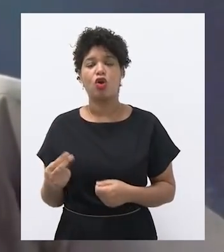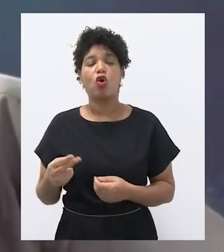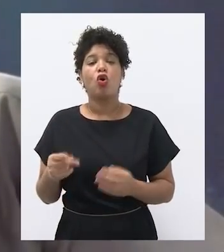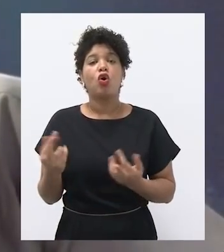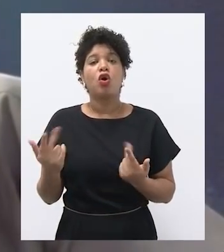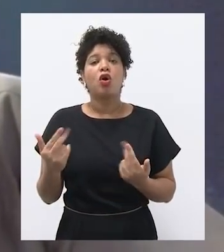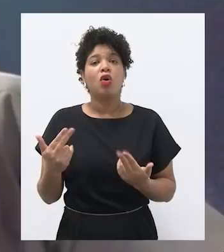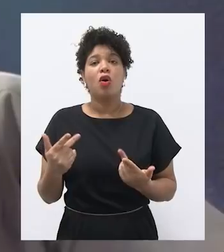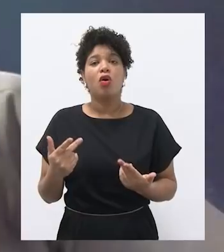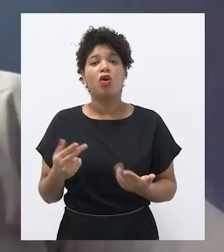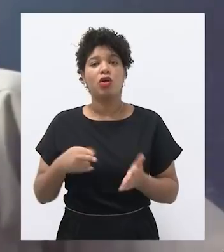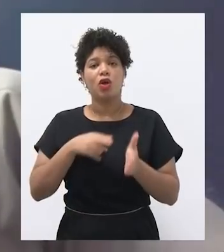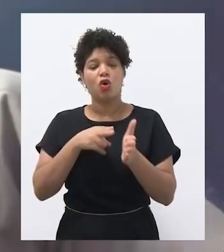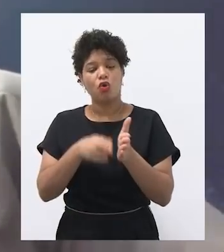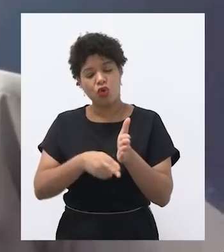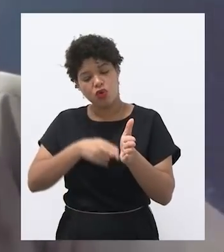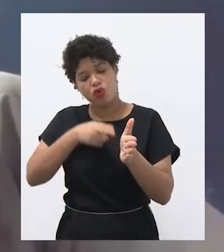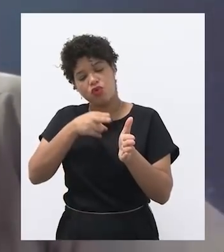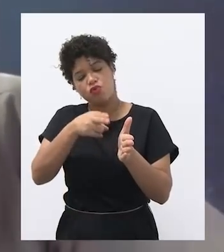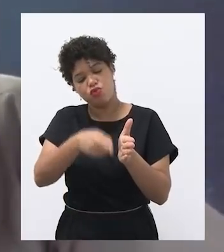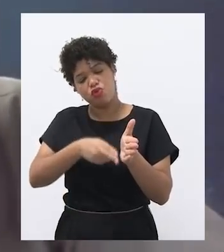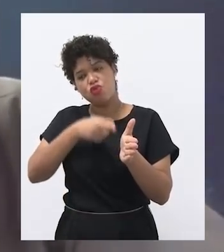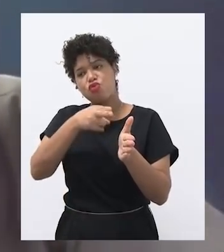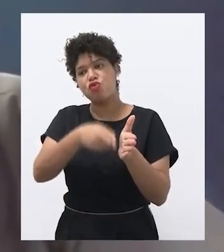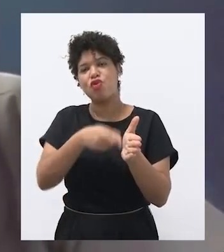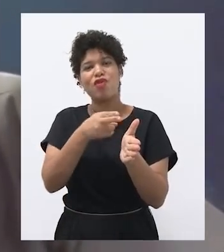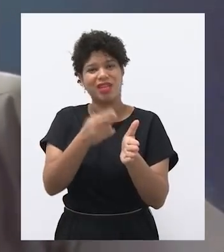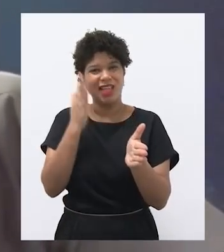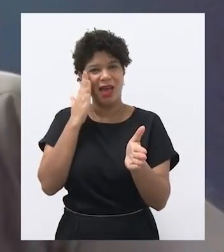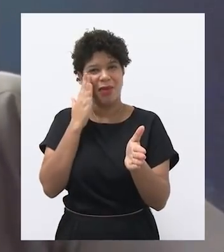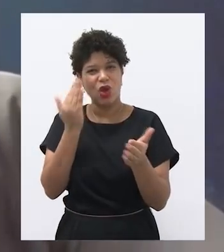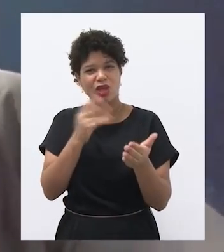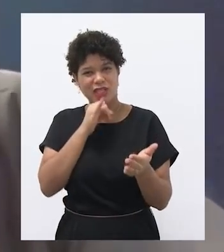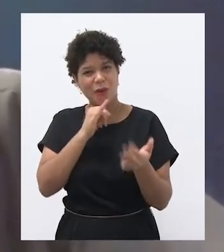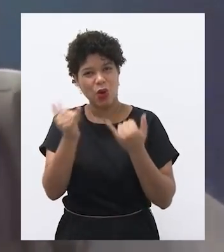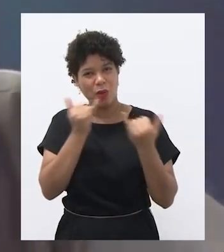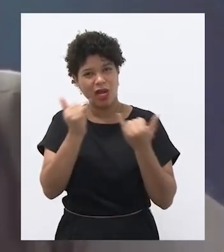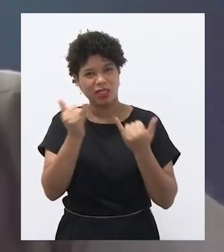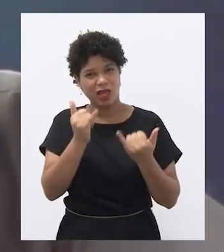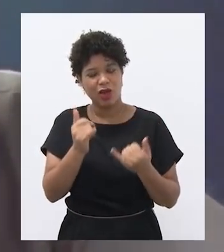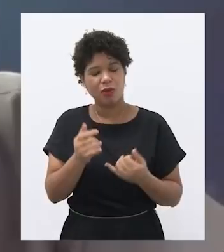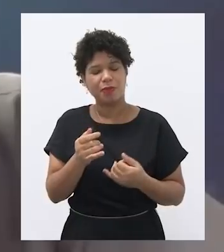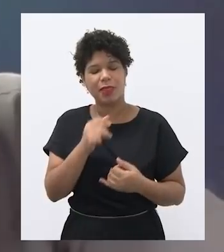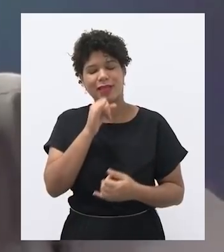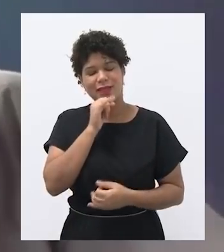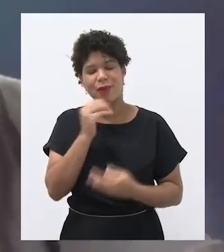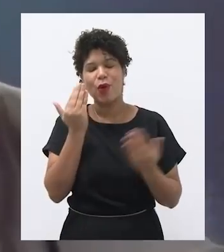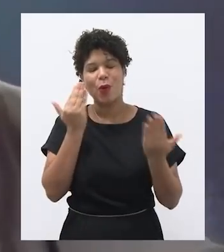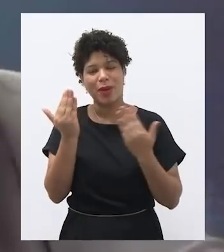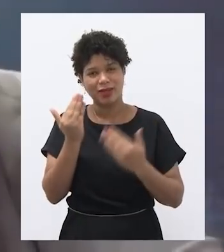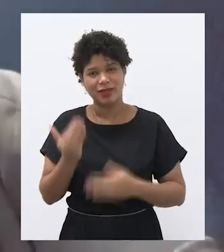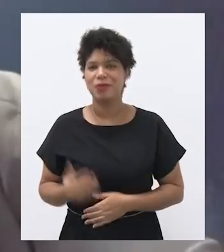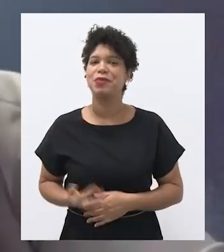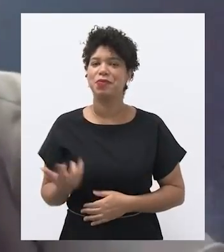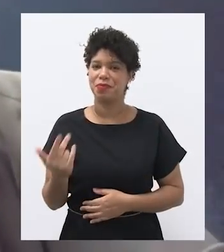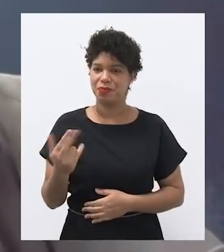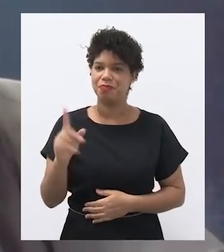compasso. Porque se a gente ficar para trás, o recurso ele já foi perdido. Porque amanhã ele já mudou.